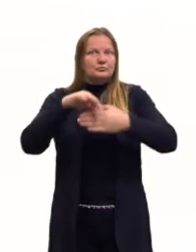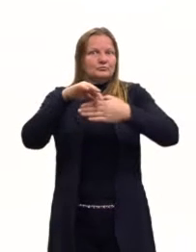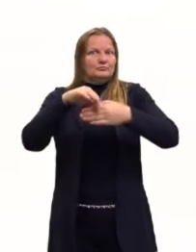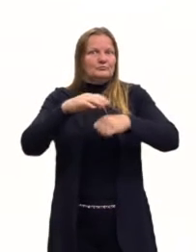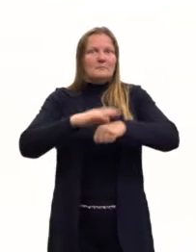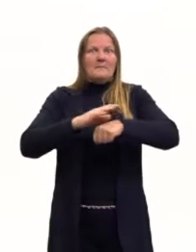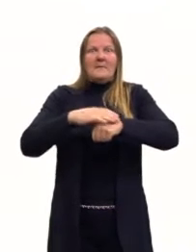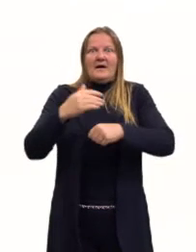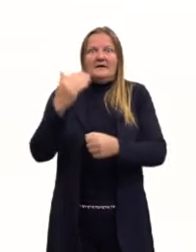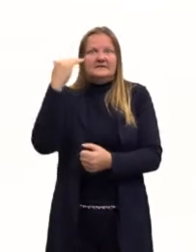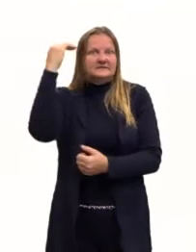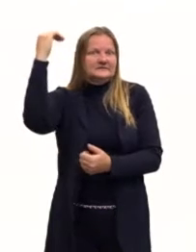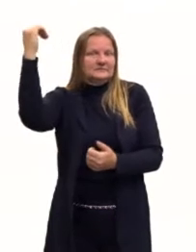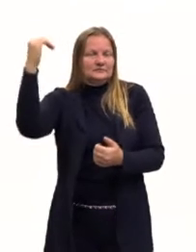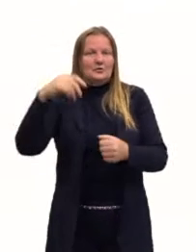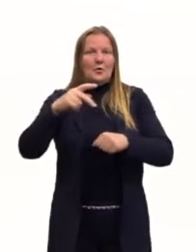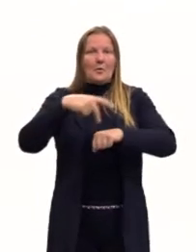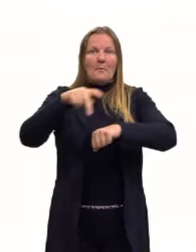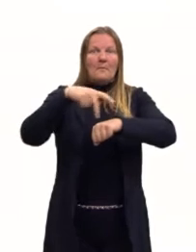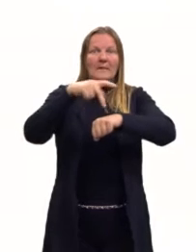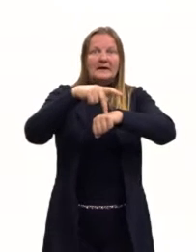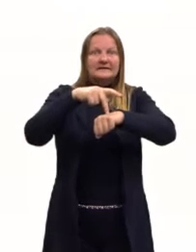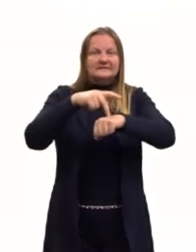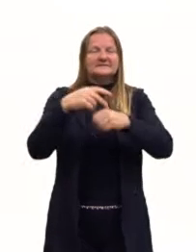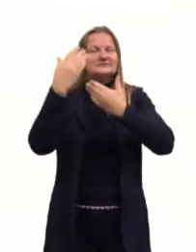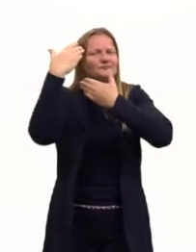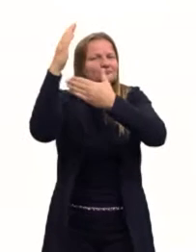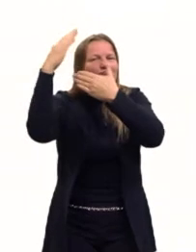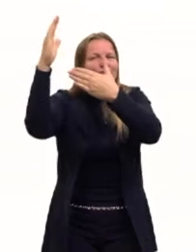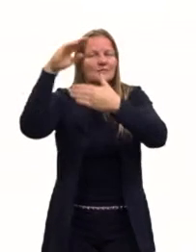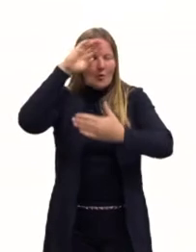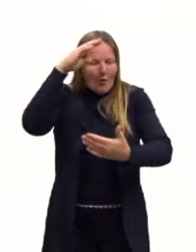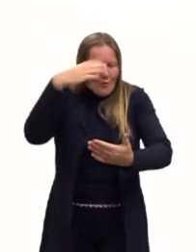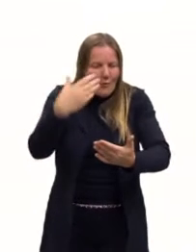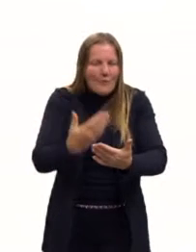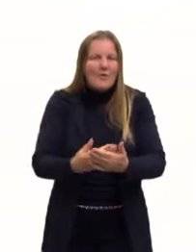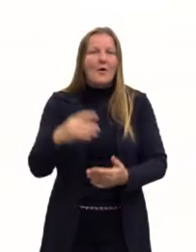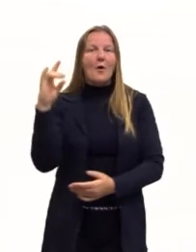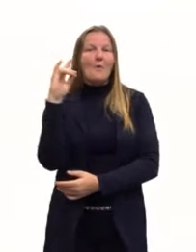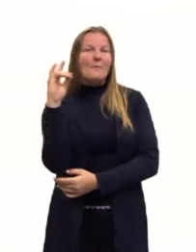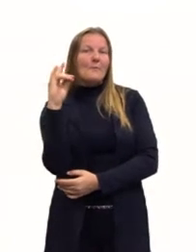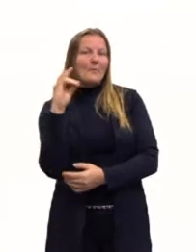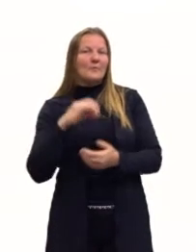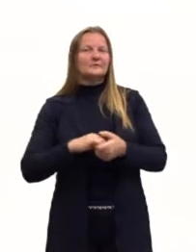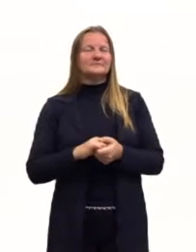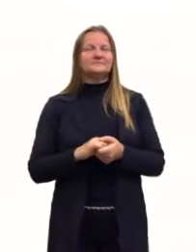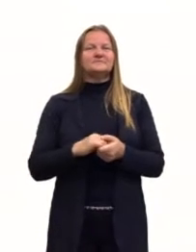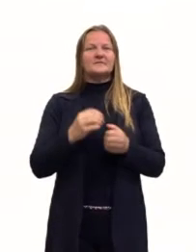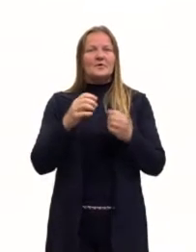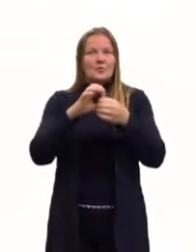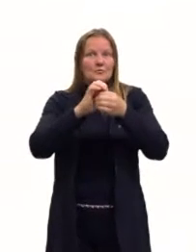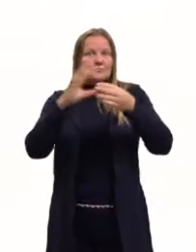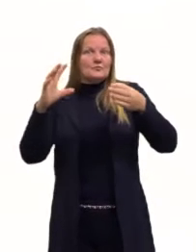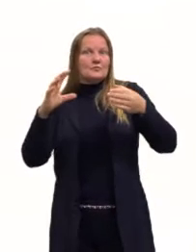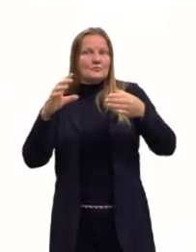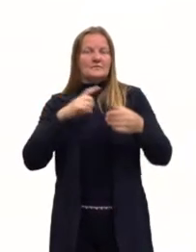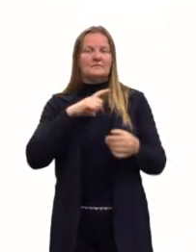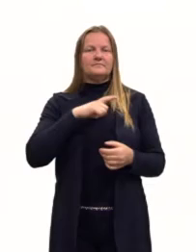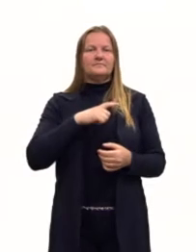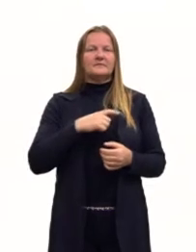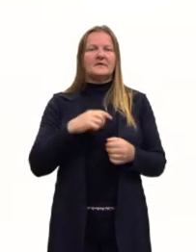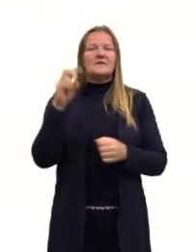ele recebe até um país recebe o nome em homenagem a ele que é a Bolívia ele atua na independência aí da Bolívia